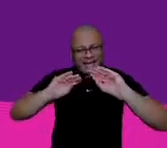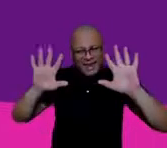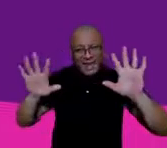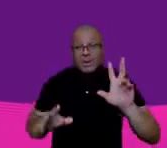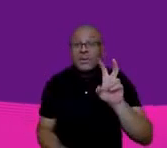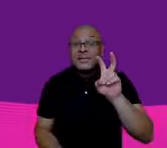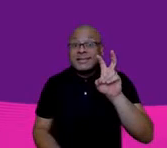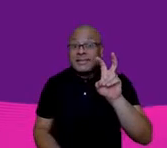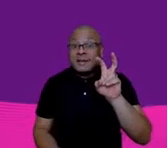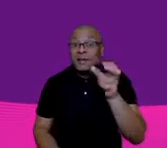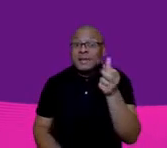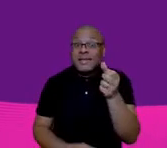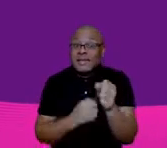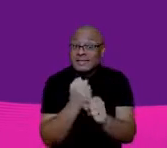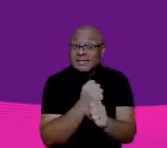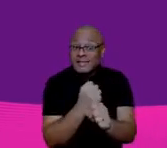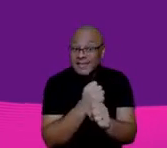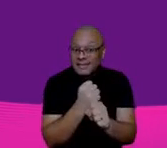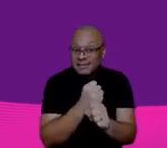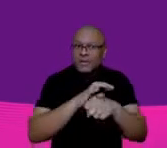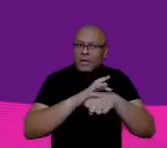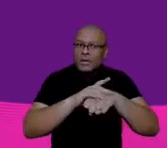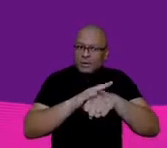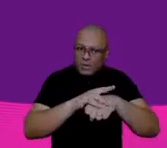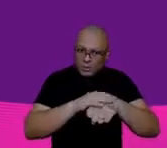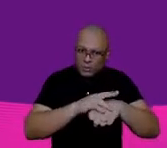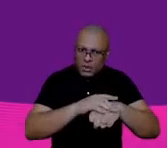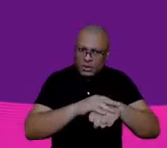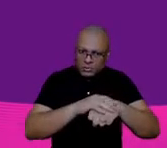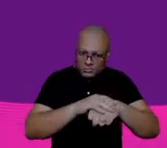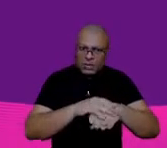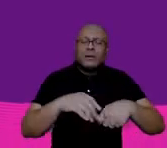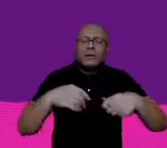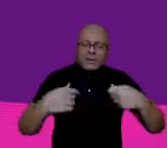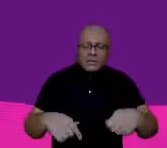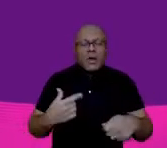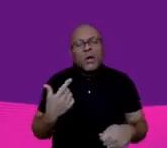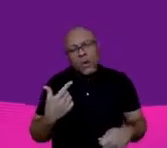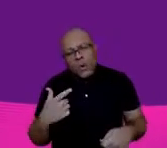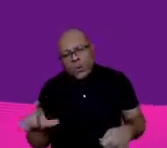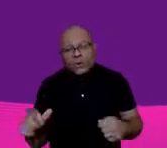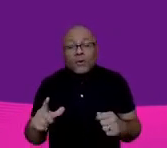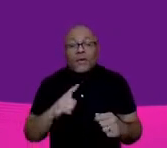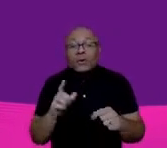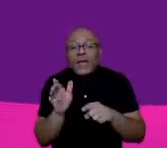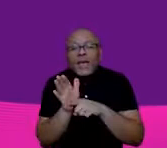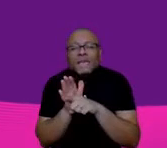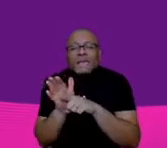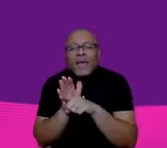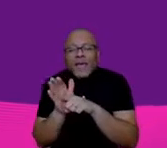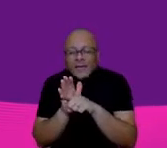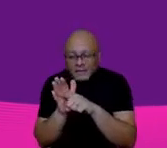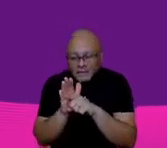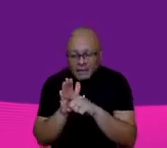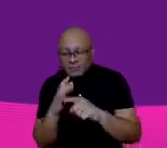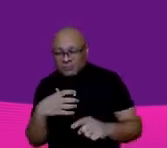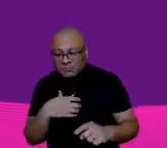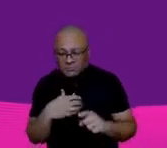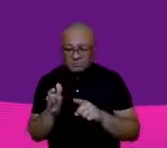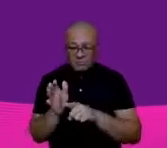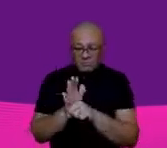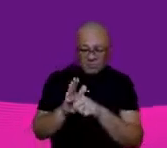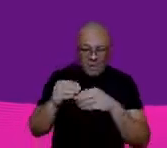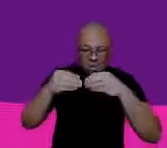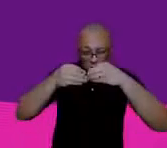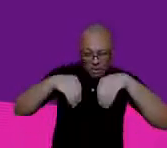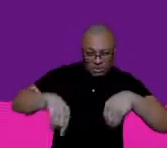Parkinson. Esse paciente ele pode ter indicação ou não, vai basear muito no sintoma e no quanto ele afeta a pessoa no